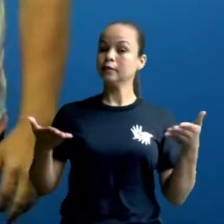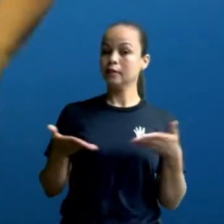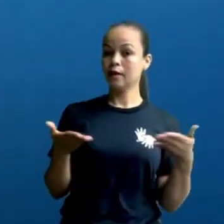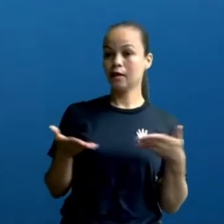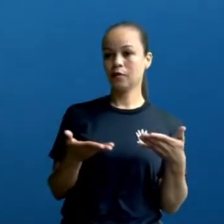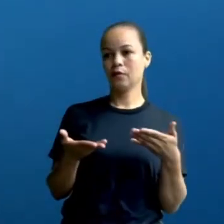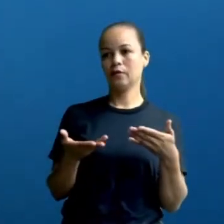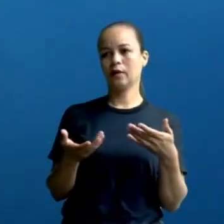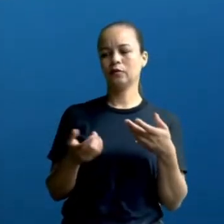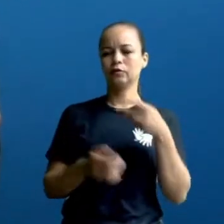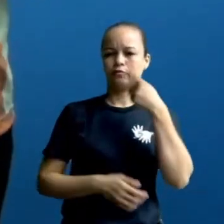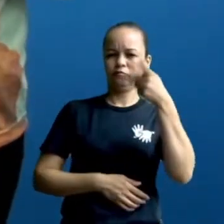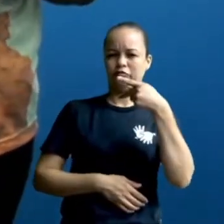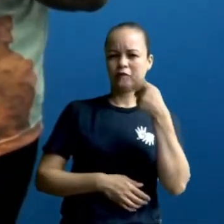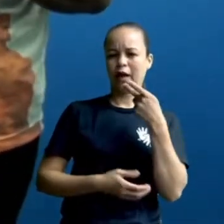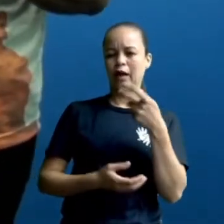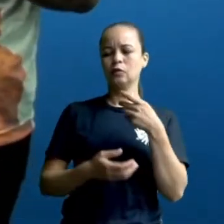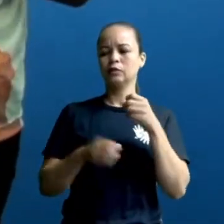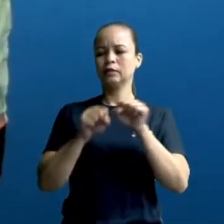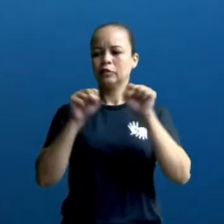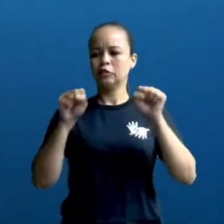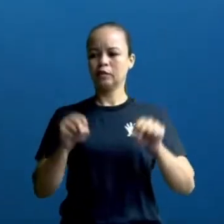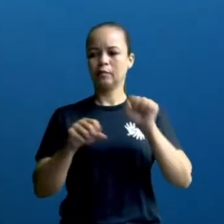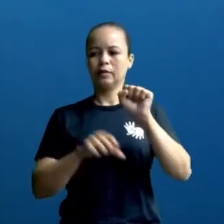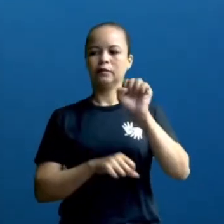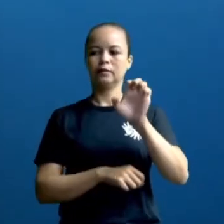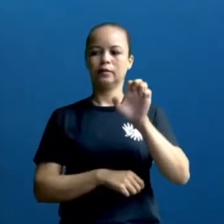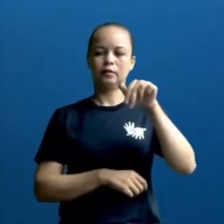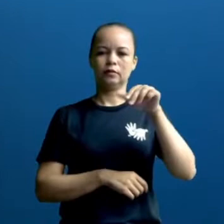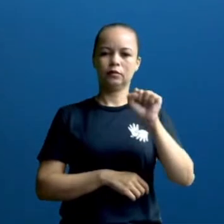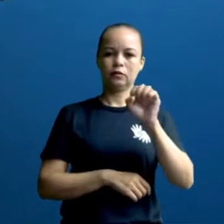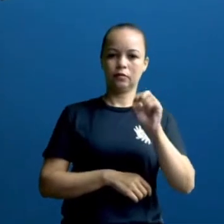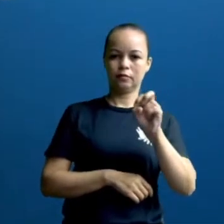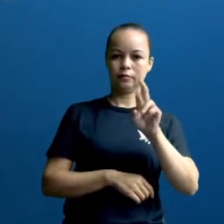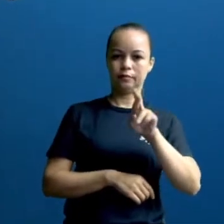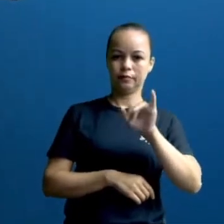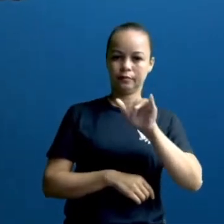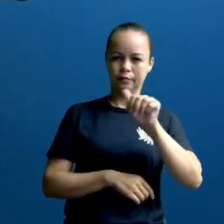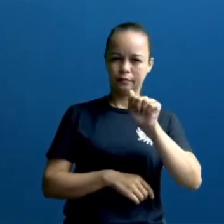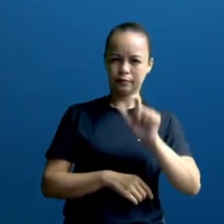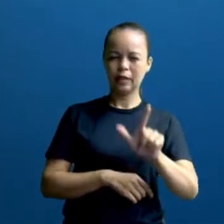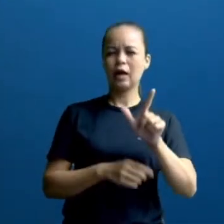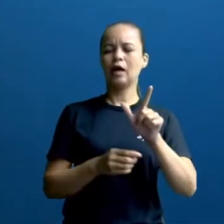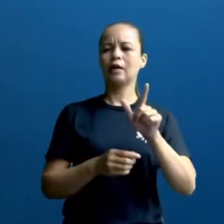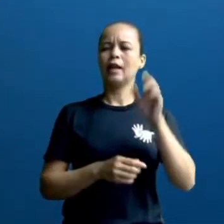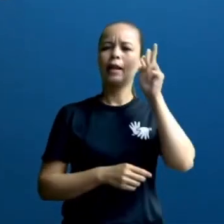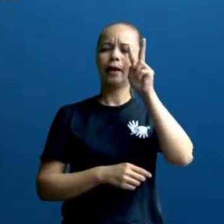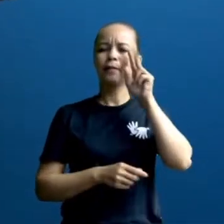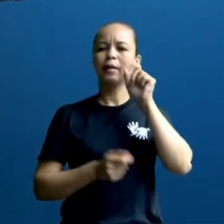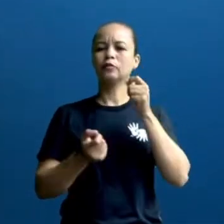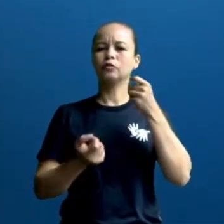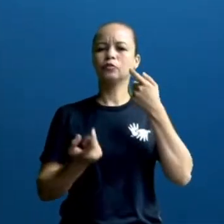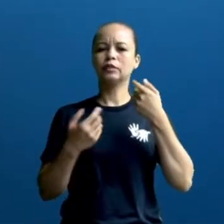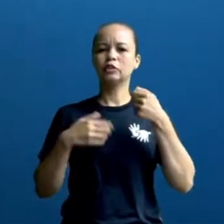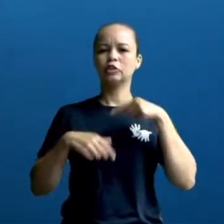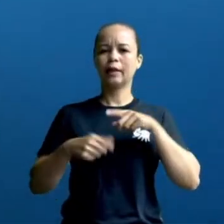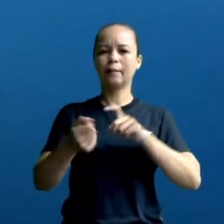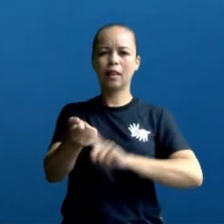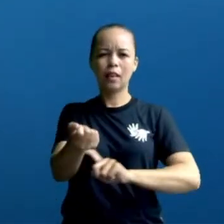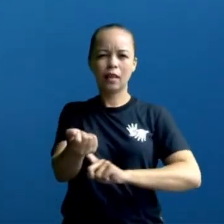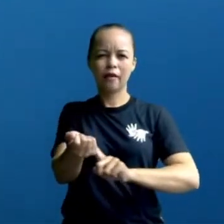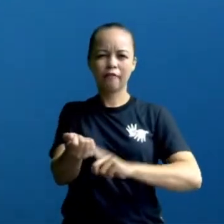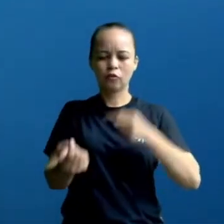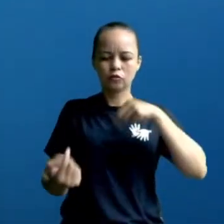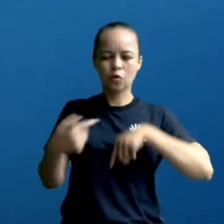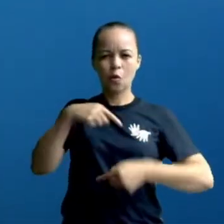aí, quando eu falo de sistema sensorial, guarda essa informação. Eu tenho que lembrar também do nosso sistema nervoso, principalmente o sistema